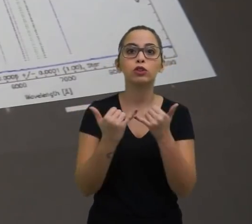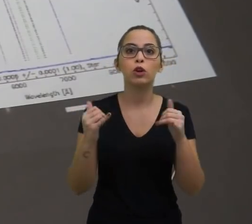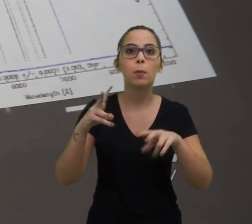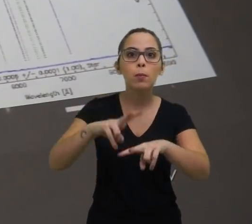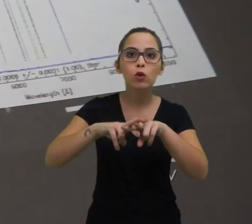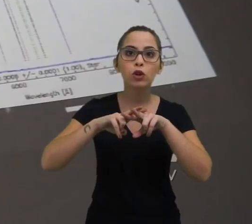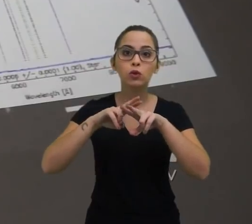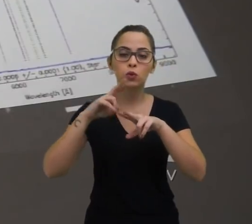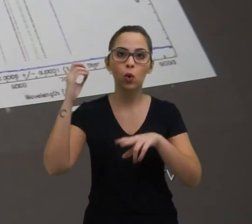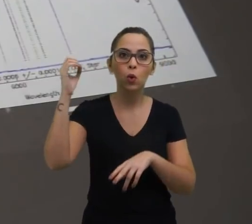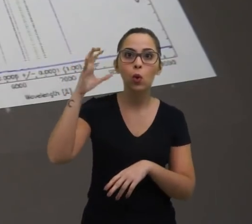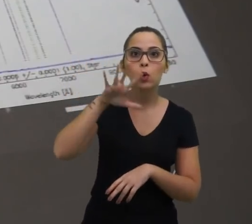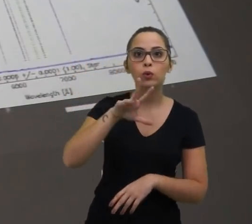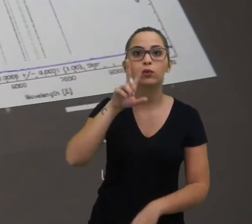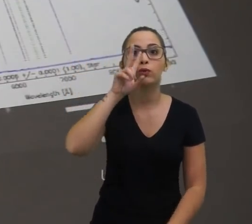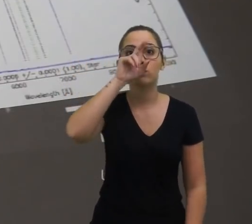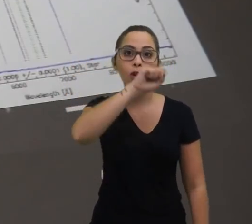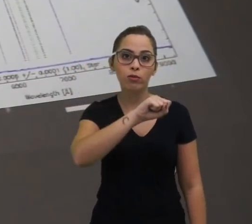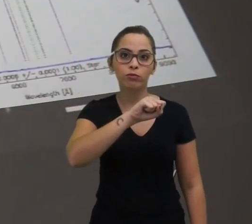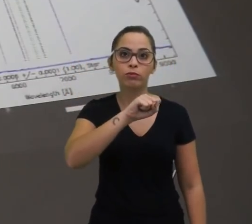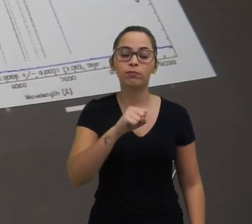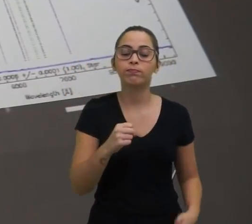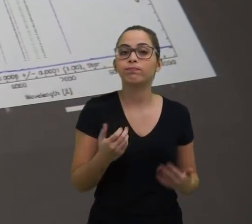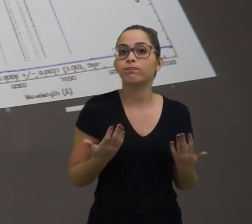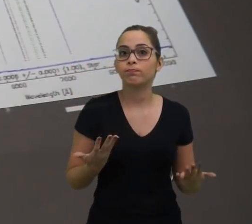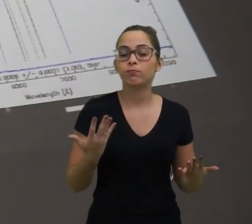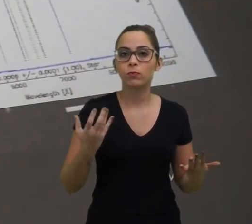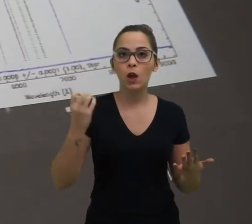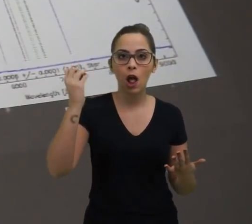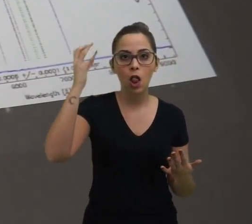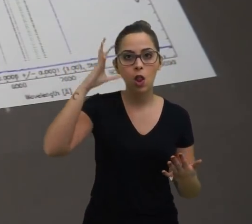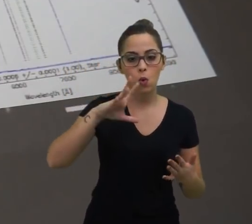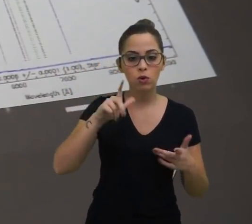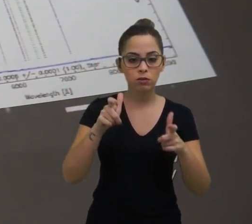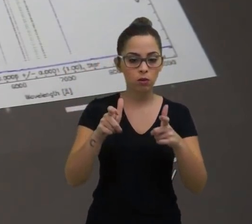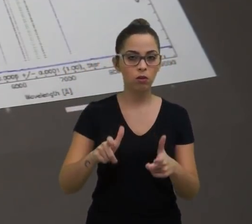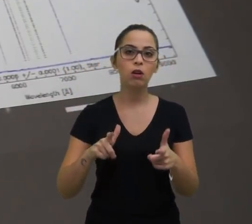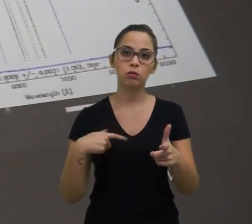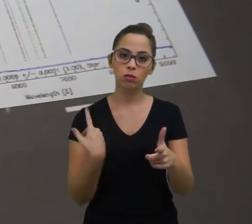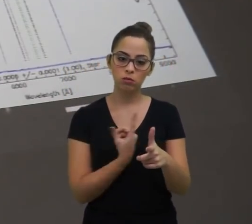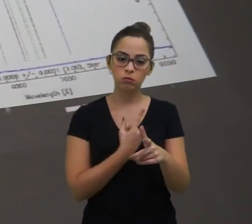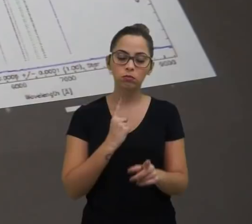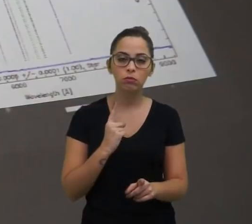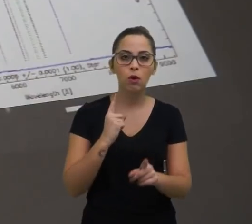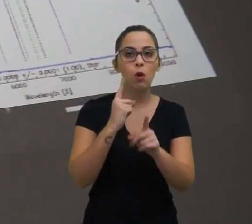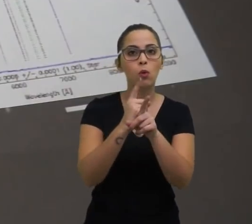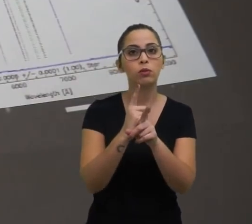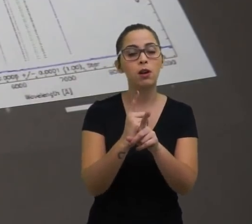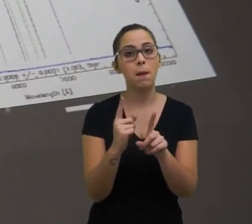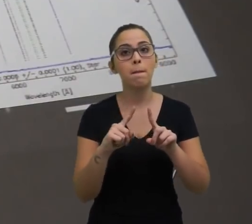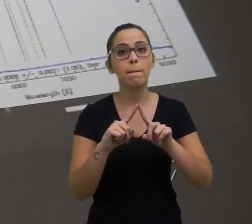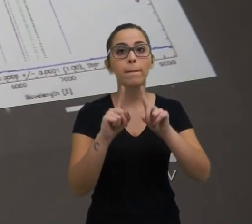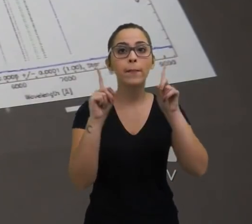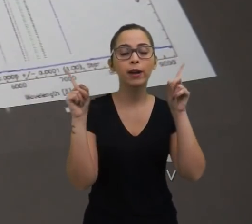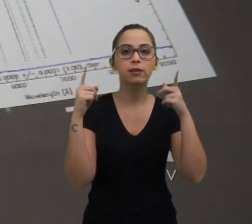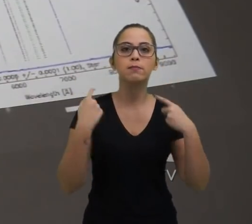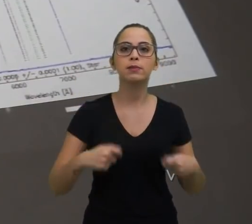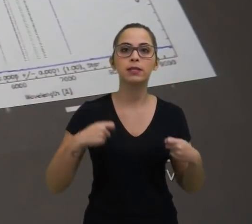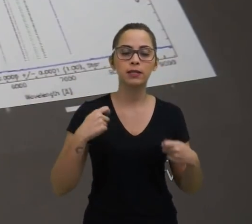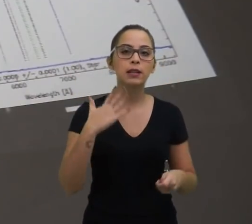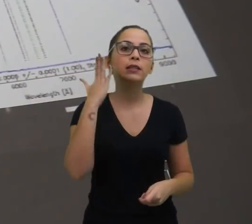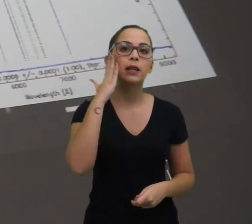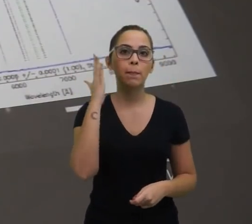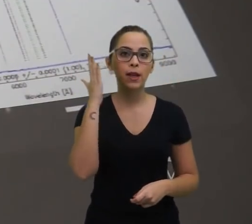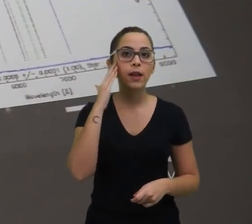objeto estaria se afastando da gente. Tá? Então, tudo bem, se explica isso aqui. Tá? Agora,